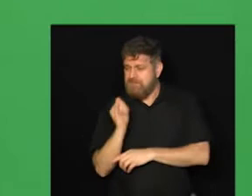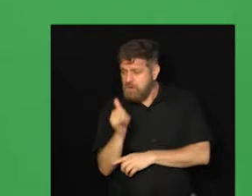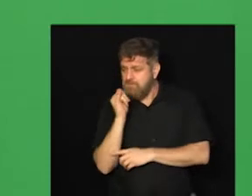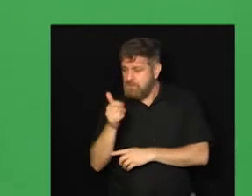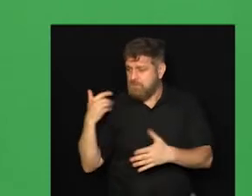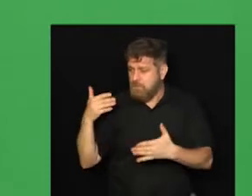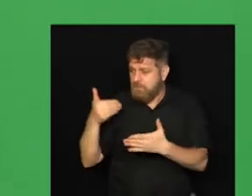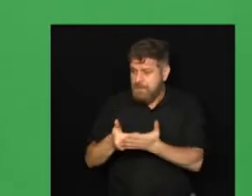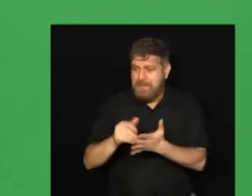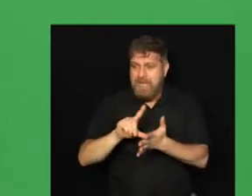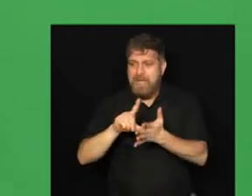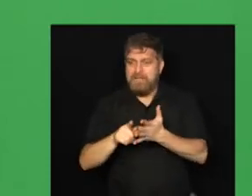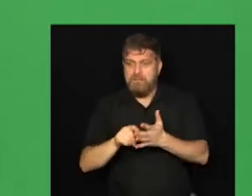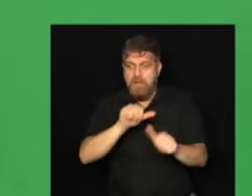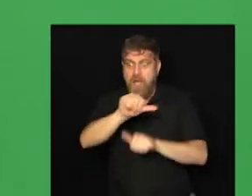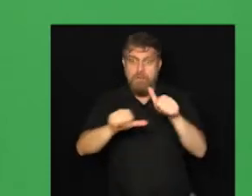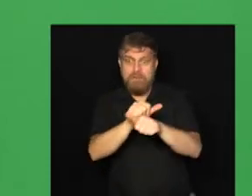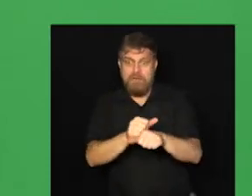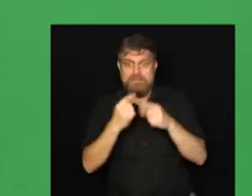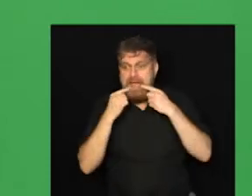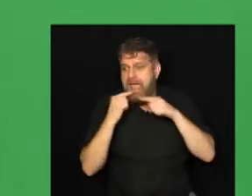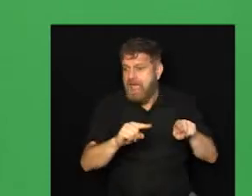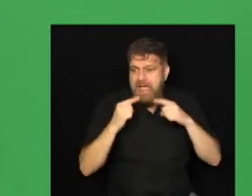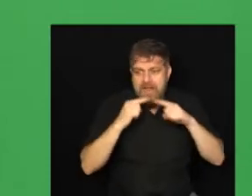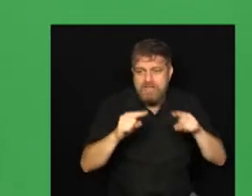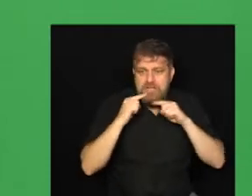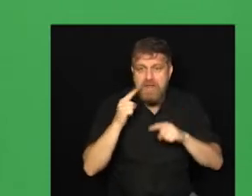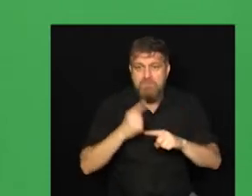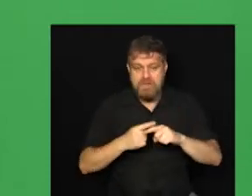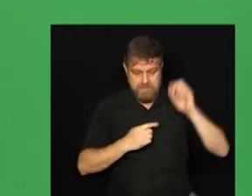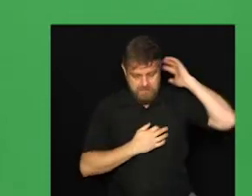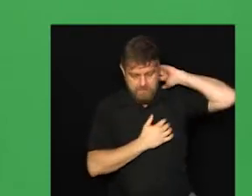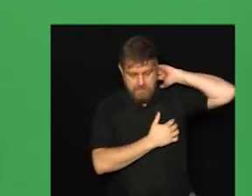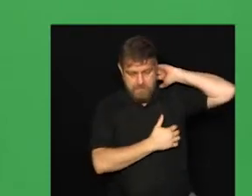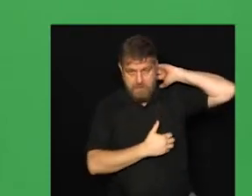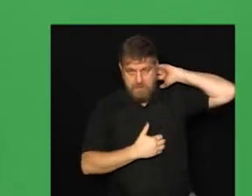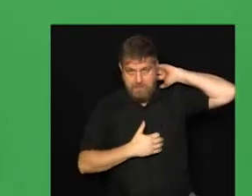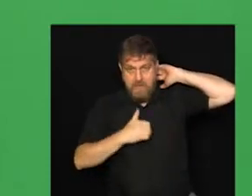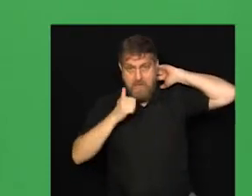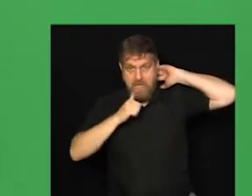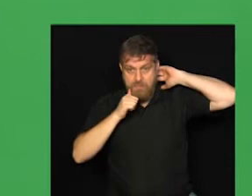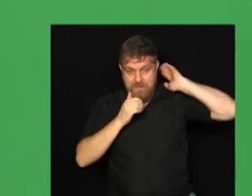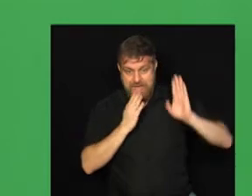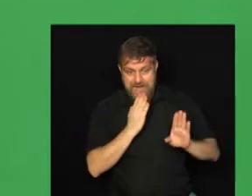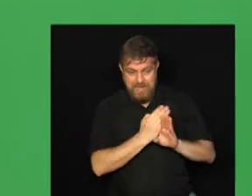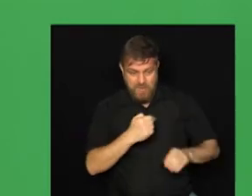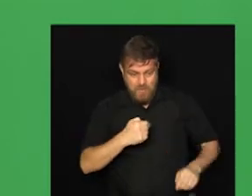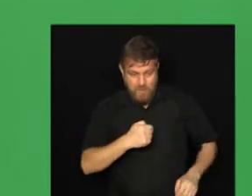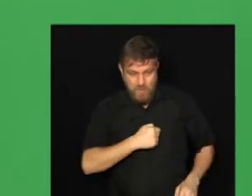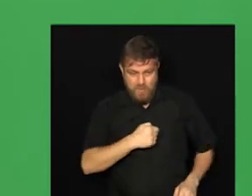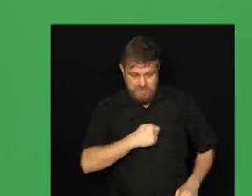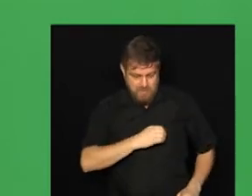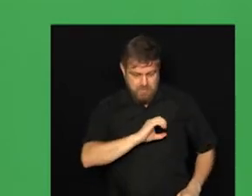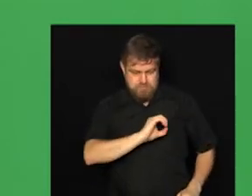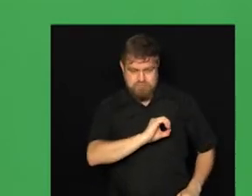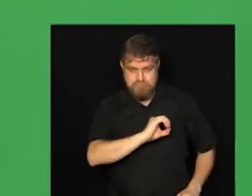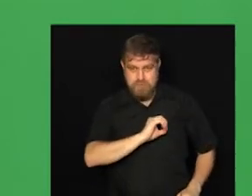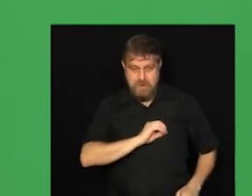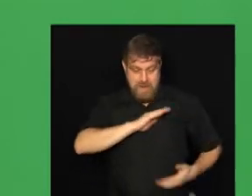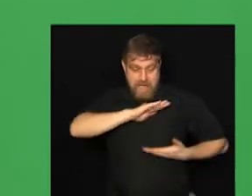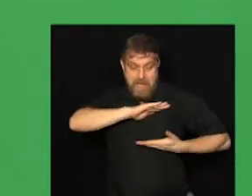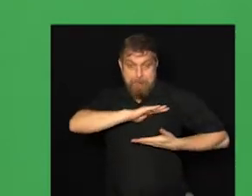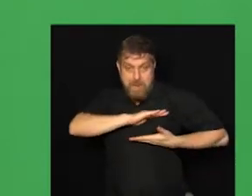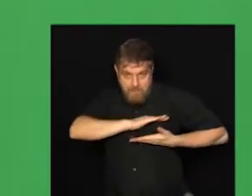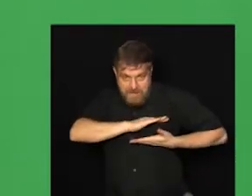chegou o momento que ele foi criticado em relação ao autoexame, porque quando se faz a mamografia, você pega um nódulo